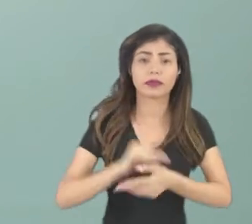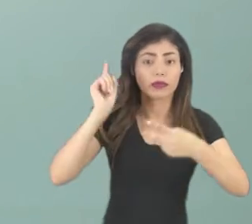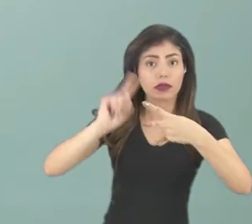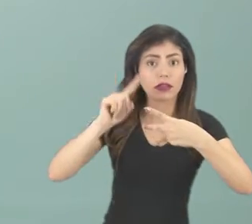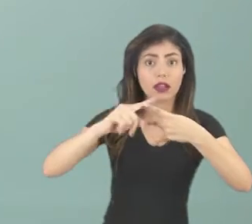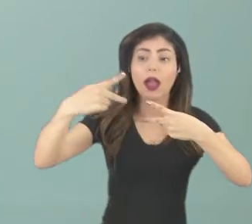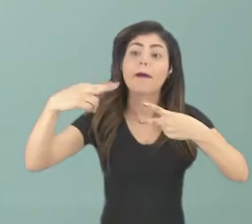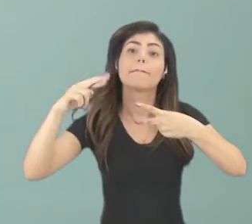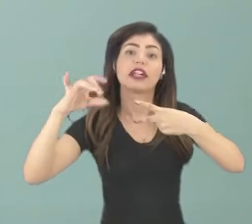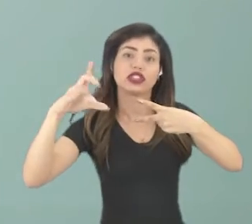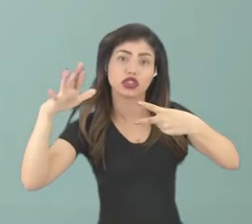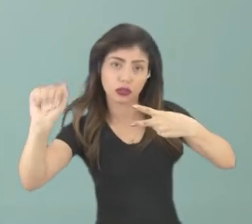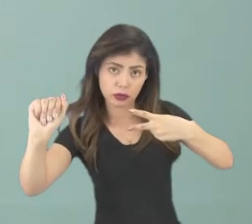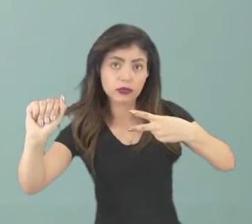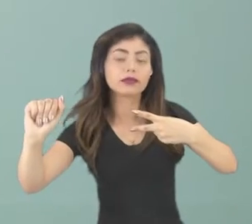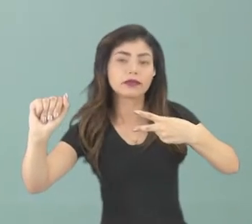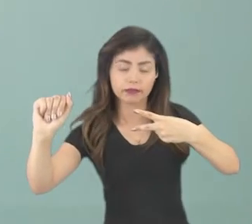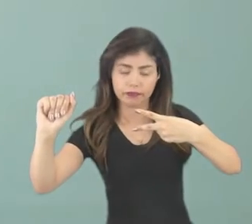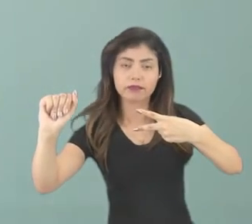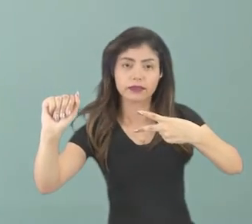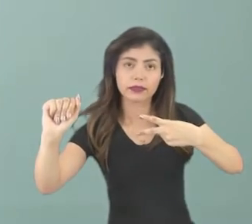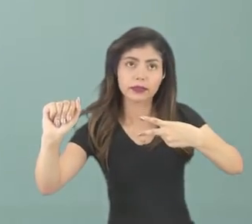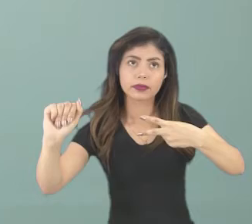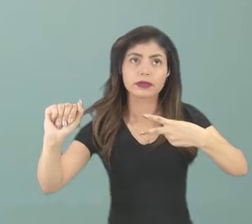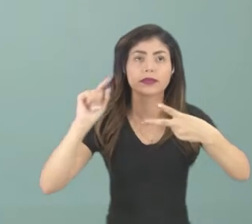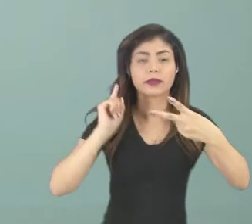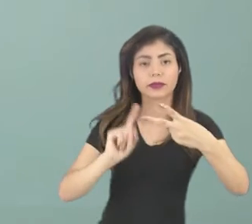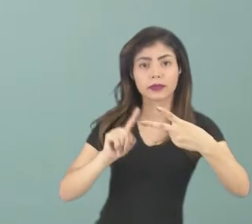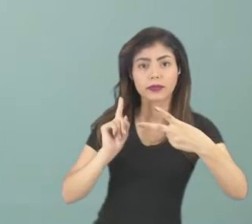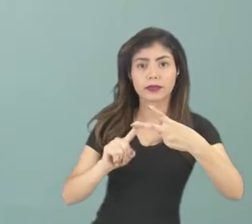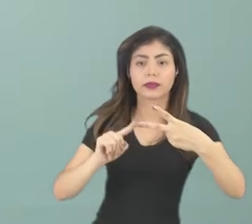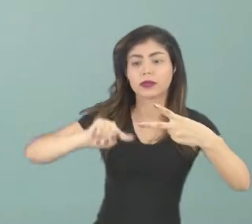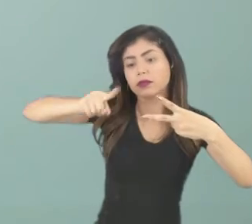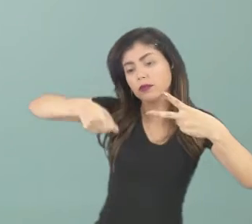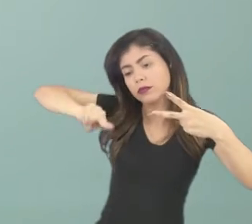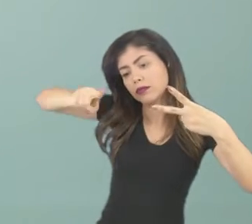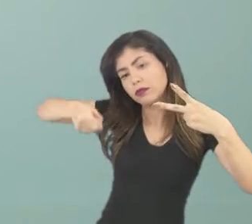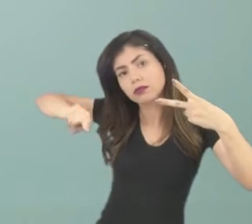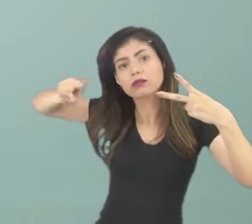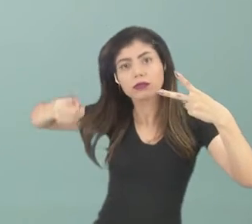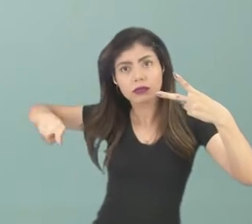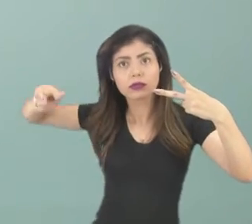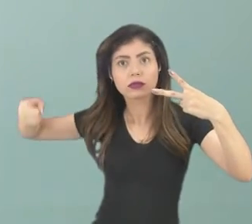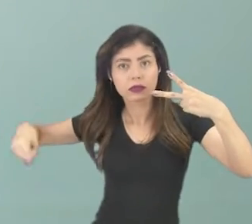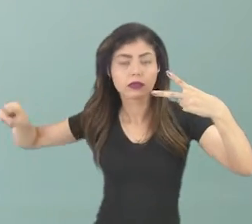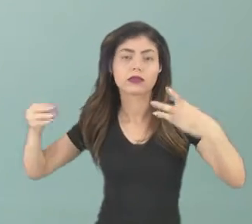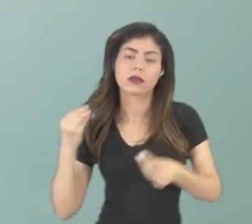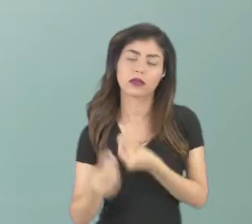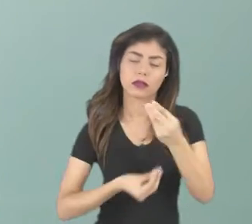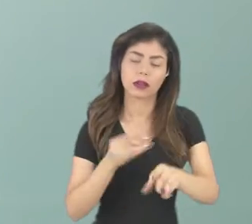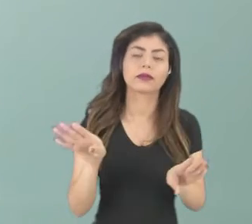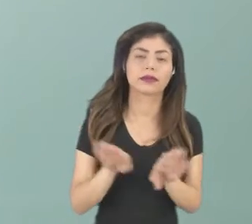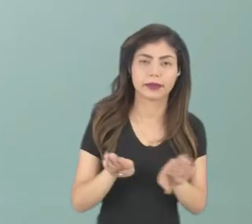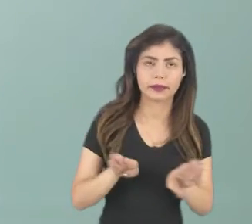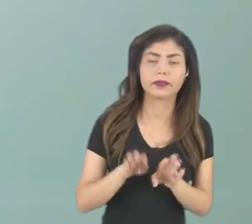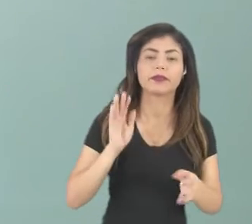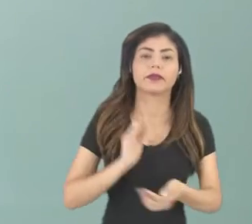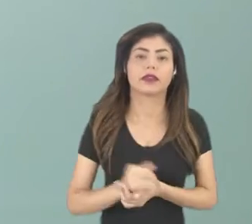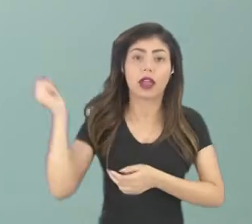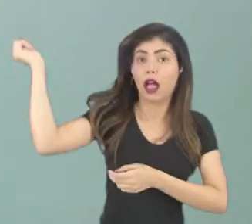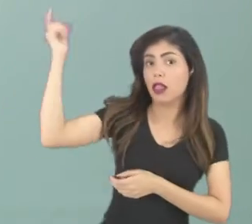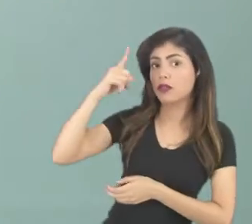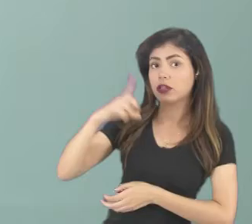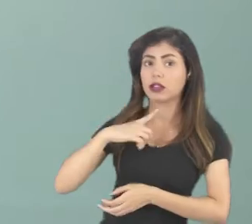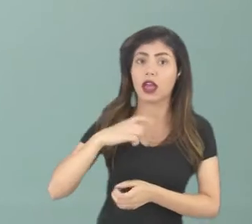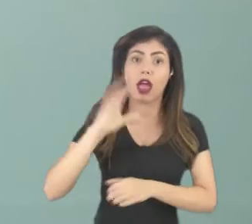tanto e forma de partículas que é como propôs Planck como forma de onda eu quero como já se compreende dia então vai dizer que a